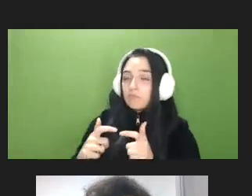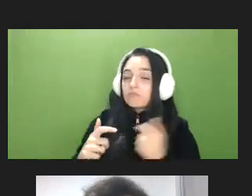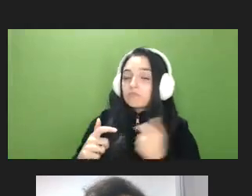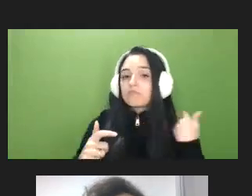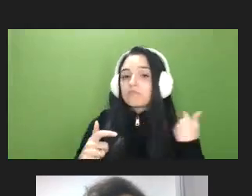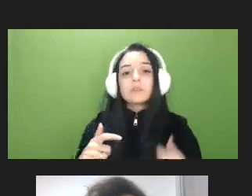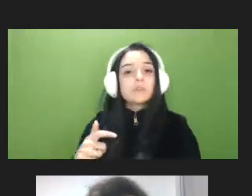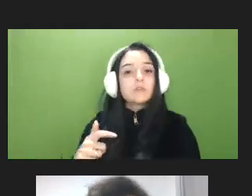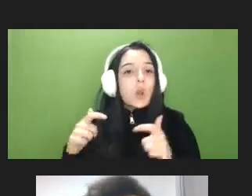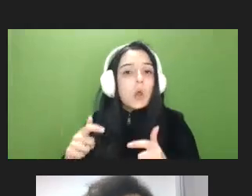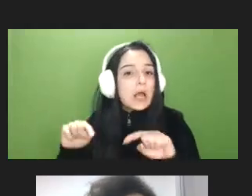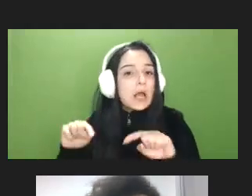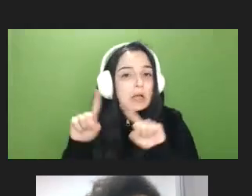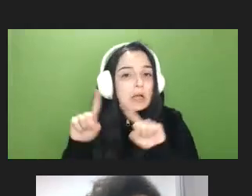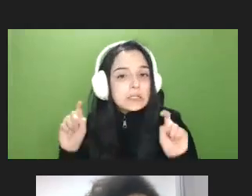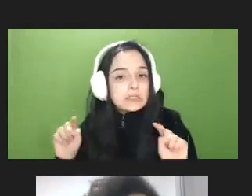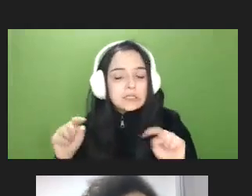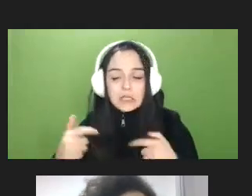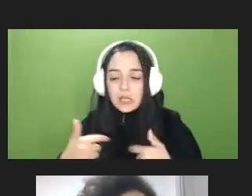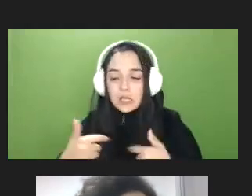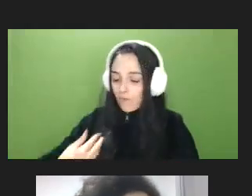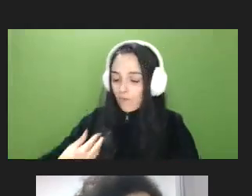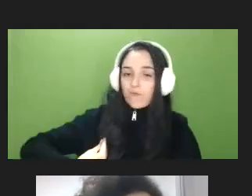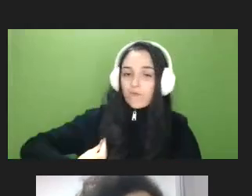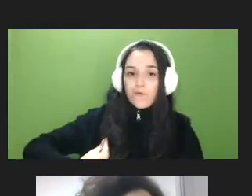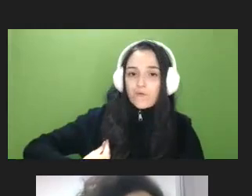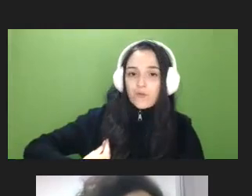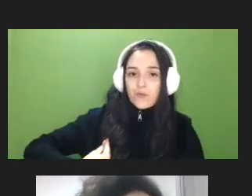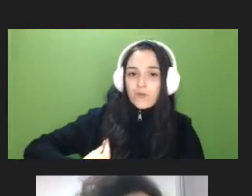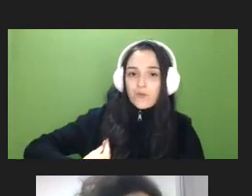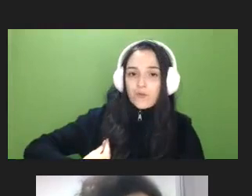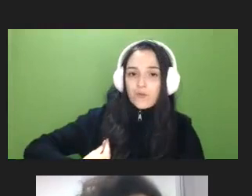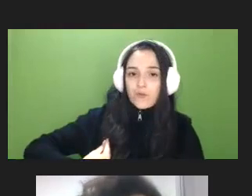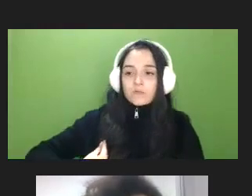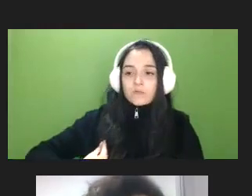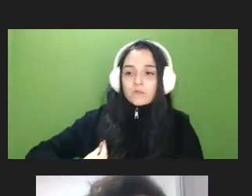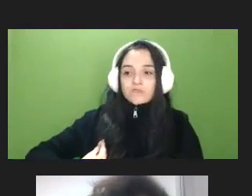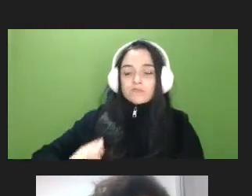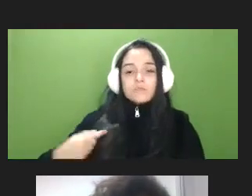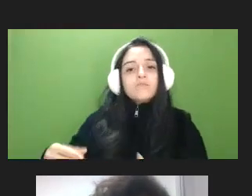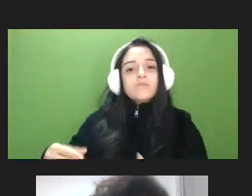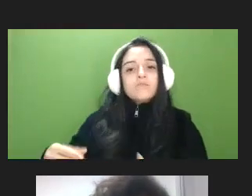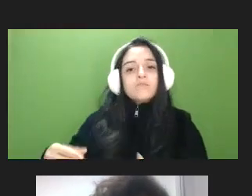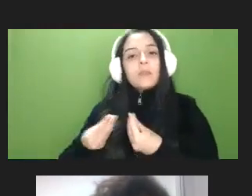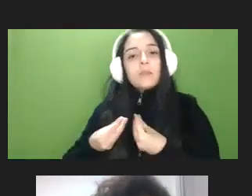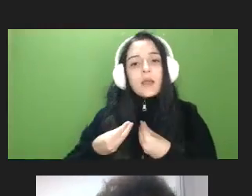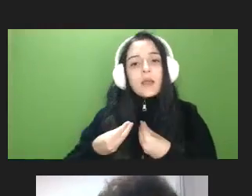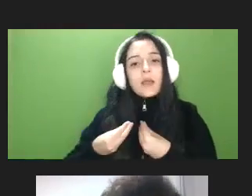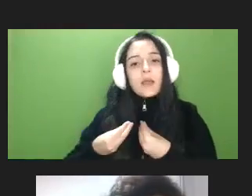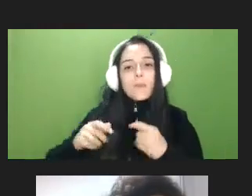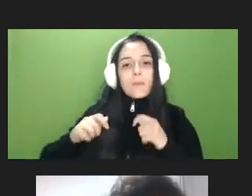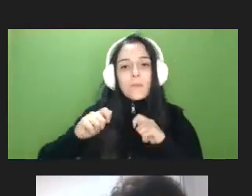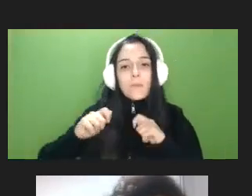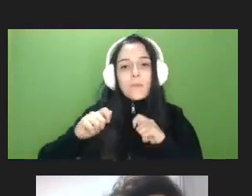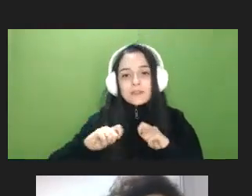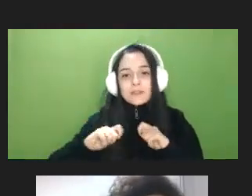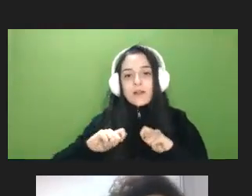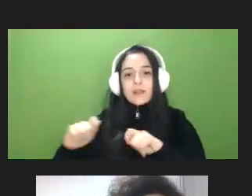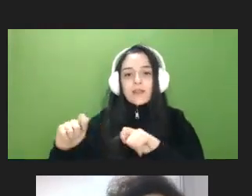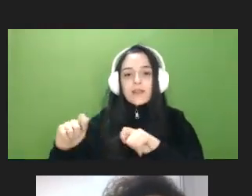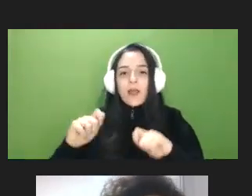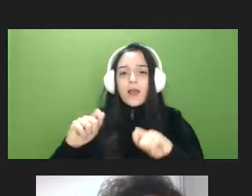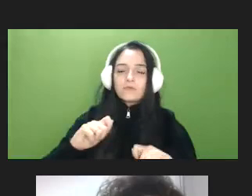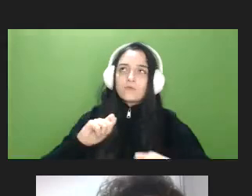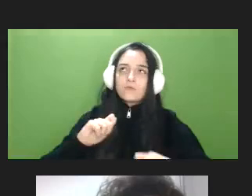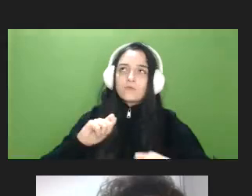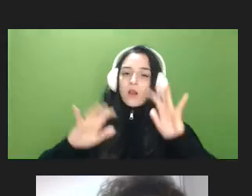esse no qual eu me encontro e o qual me possibilitou fazer essas construções práticas, profissionais,